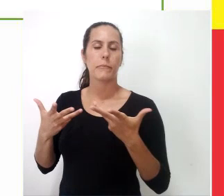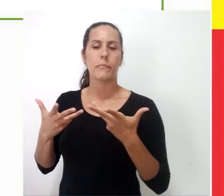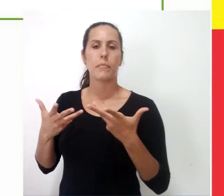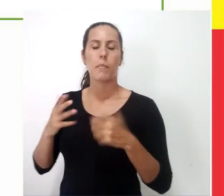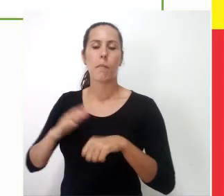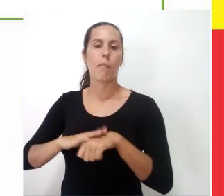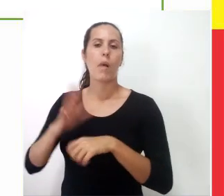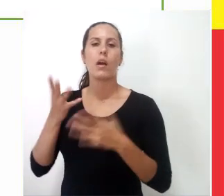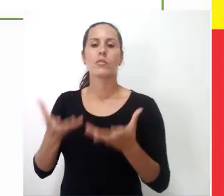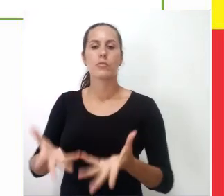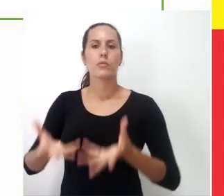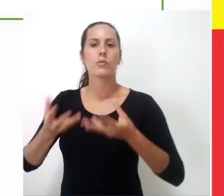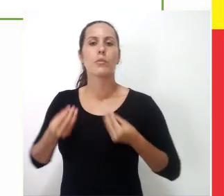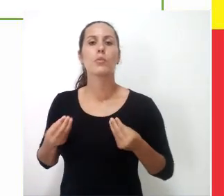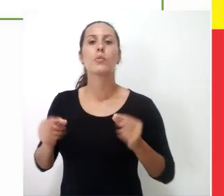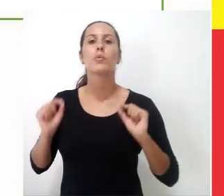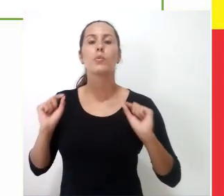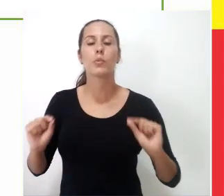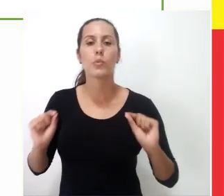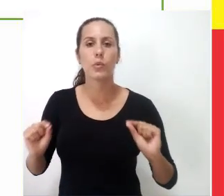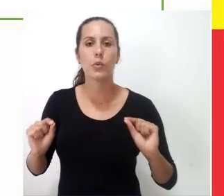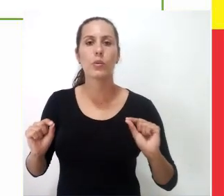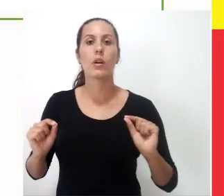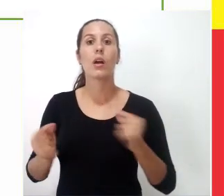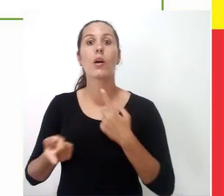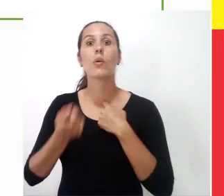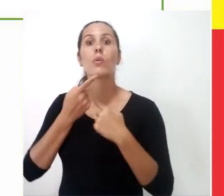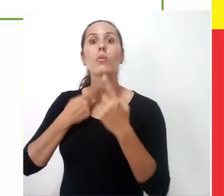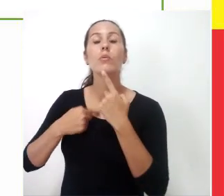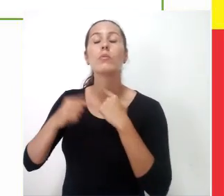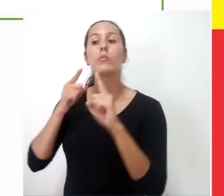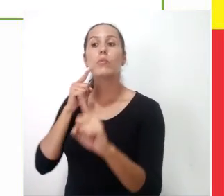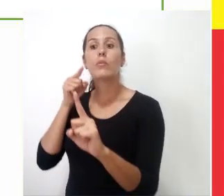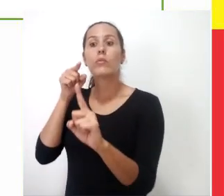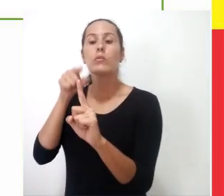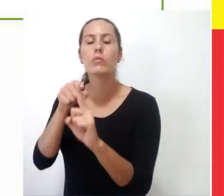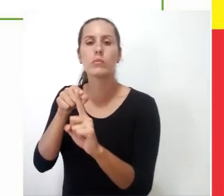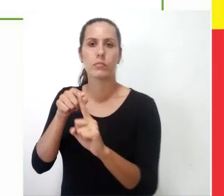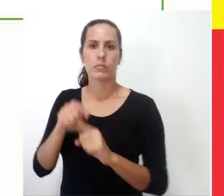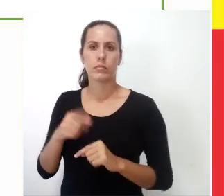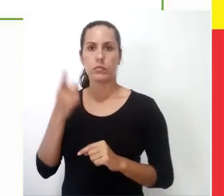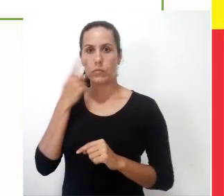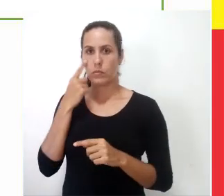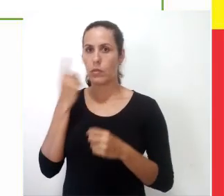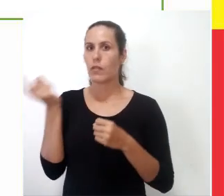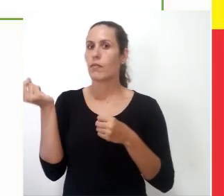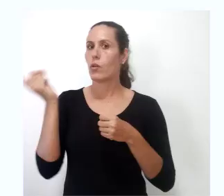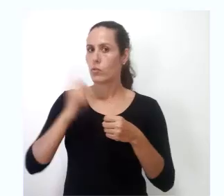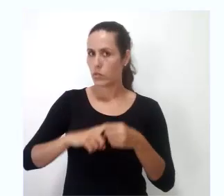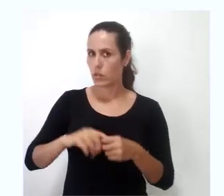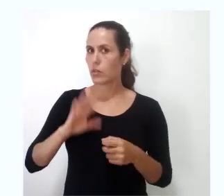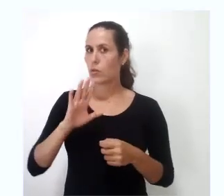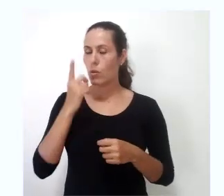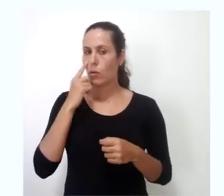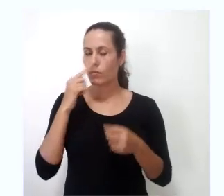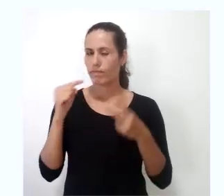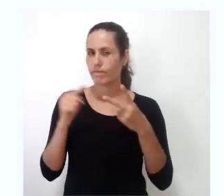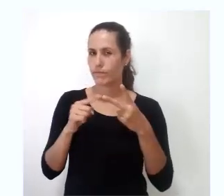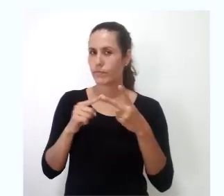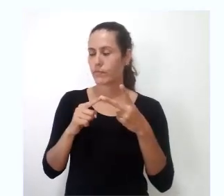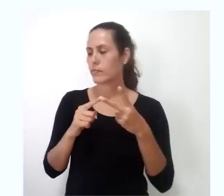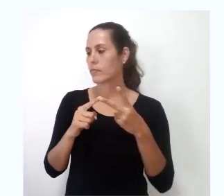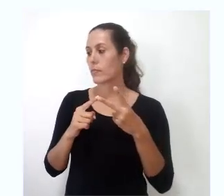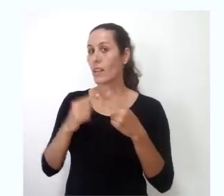mais adquiridos pelos brasileiros é uma evidência de desejo. Preste bem atenção. Voltando,